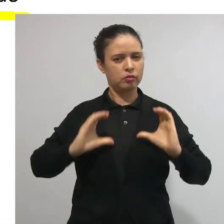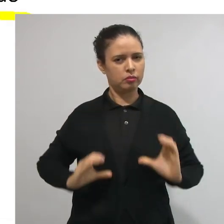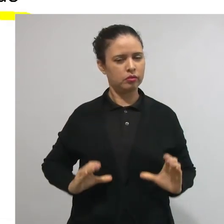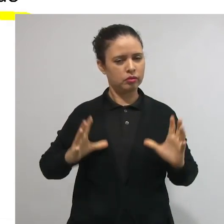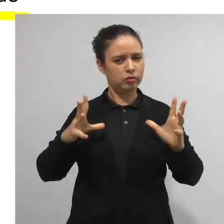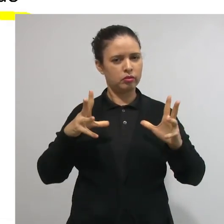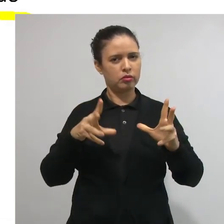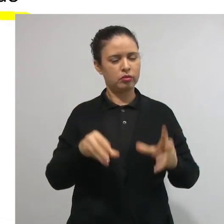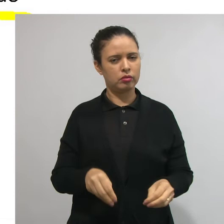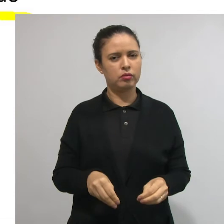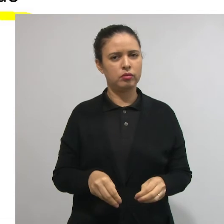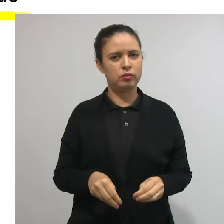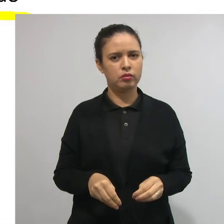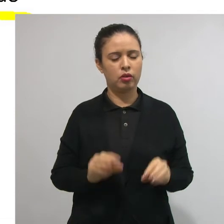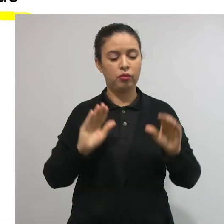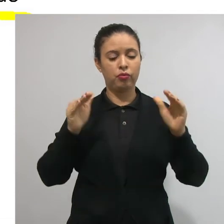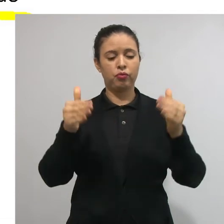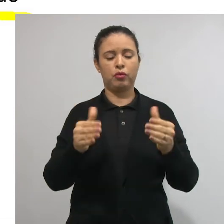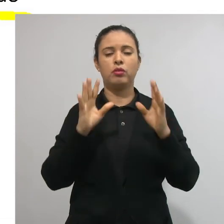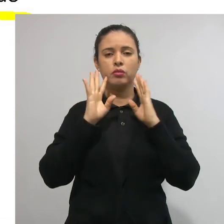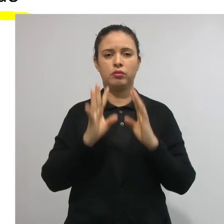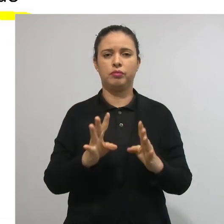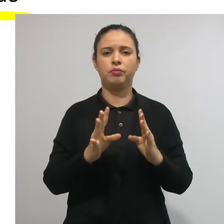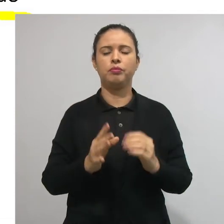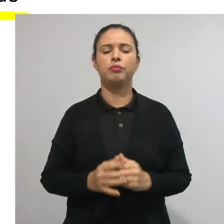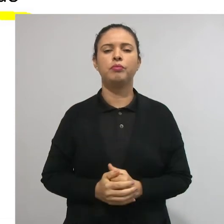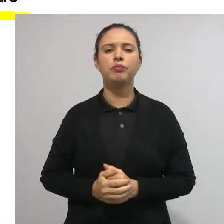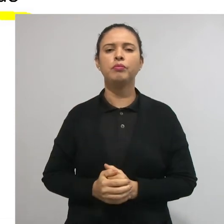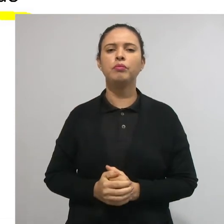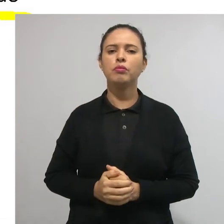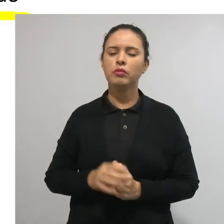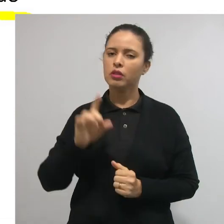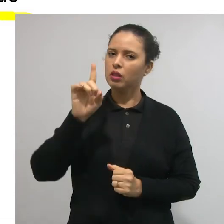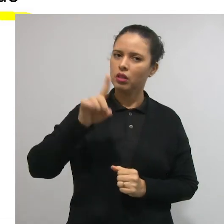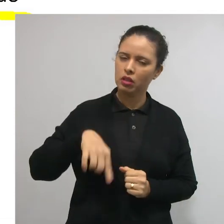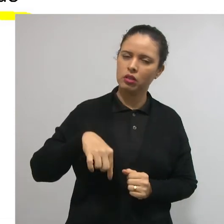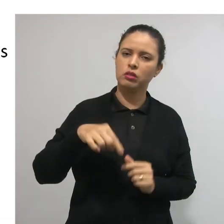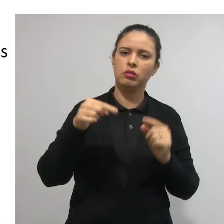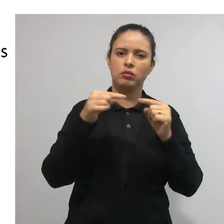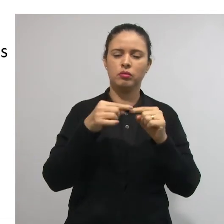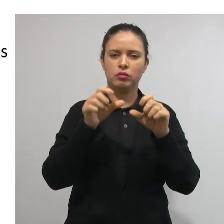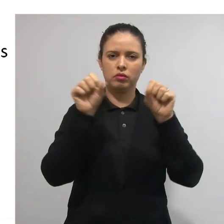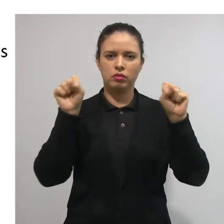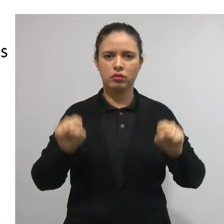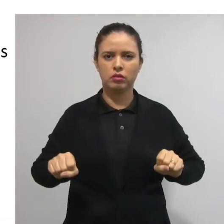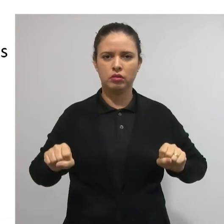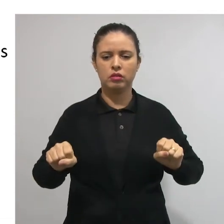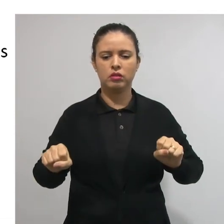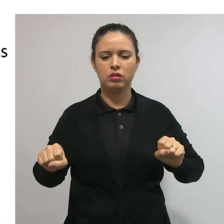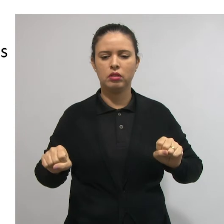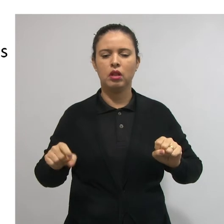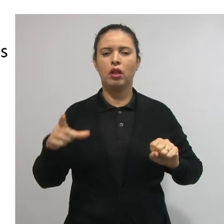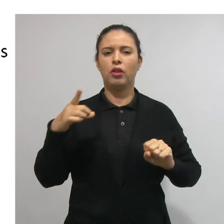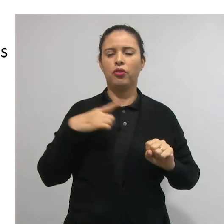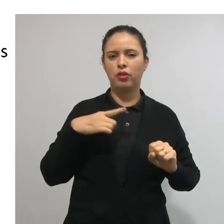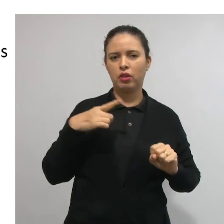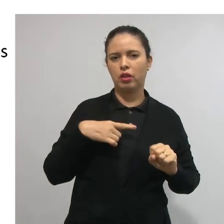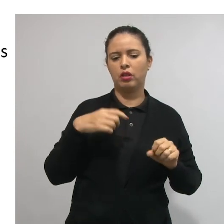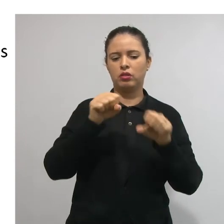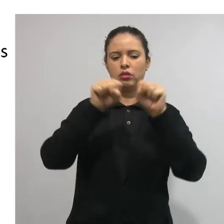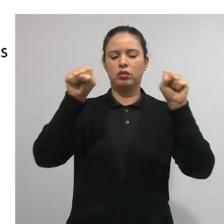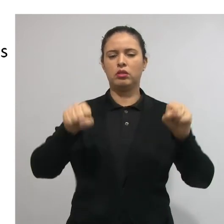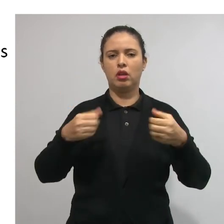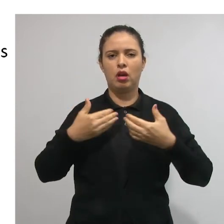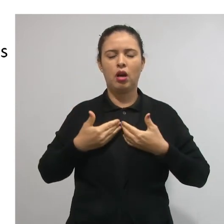do todo sejam o quê? Foco de atenção. Isso é um sistema. Olha aqui, ó. E aí existe aí o